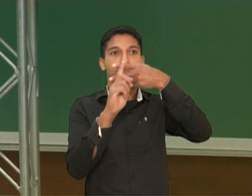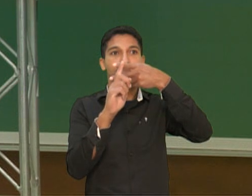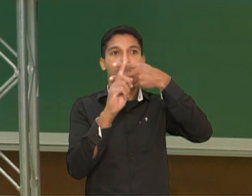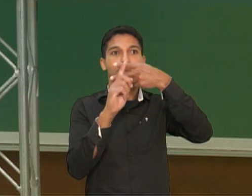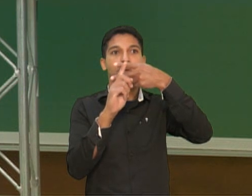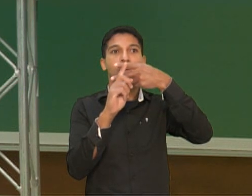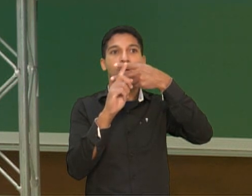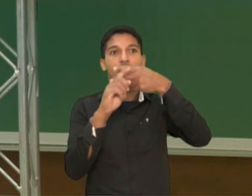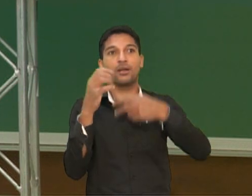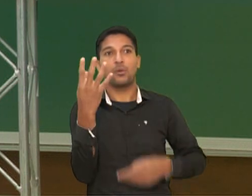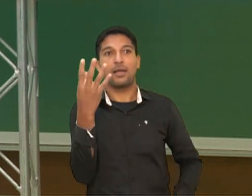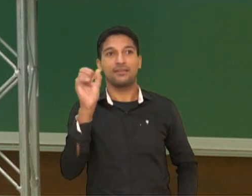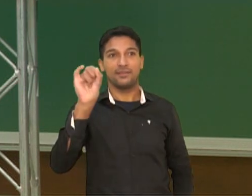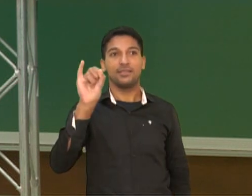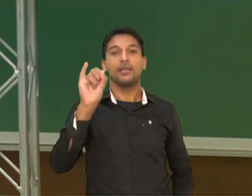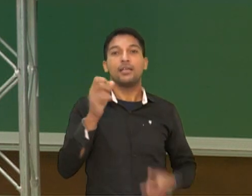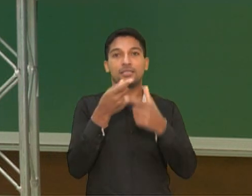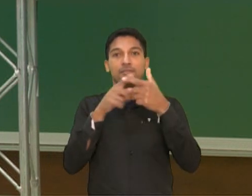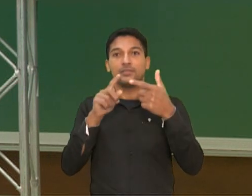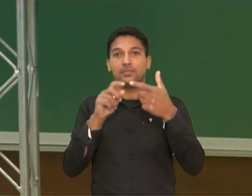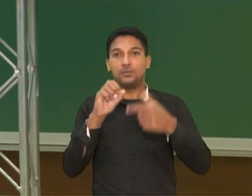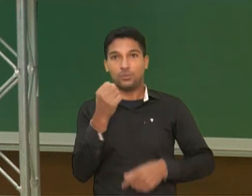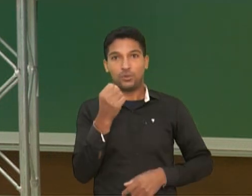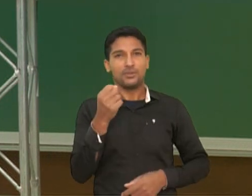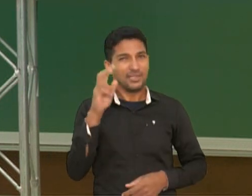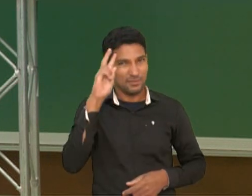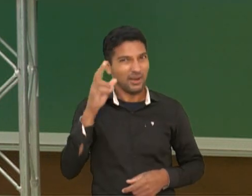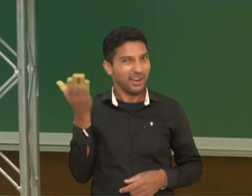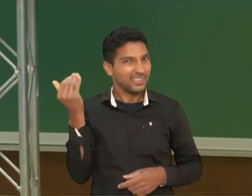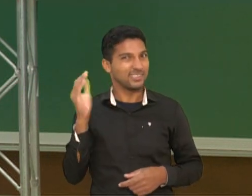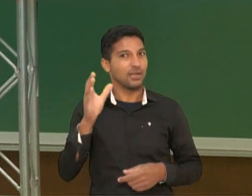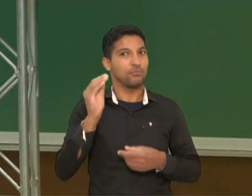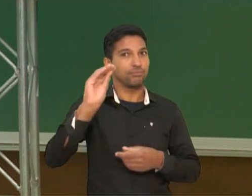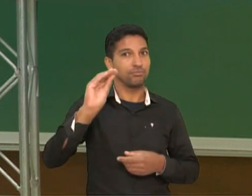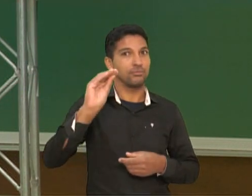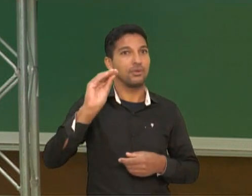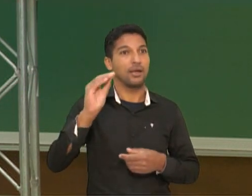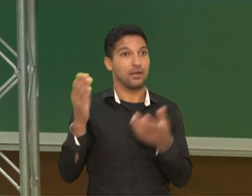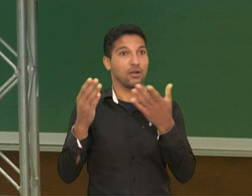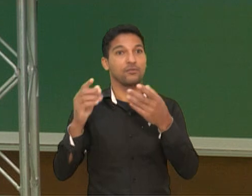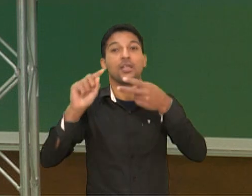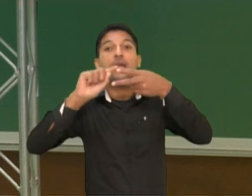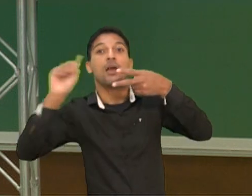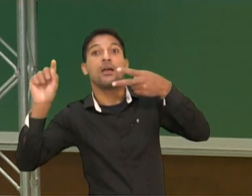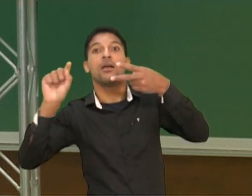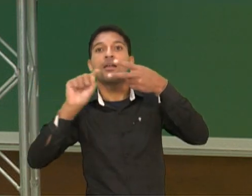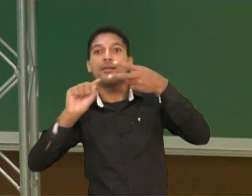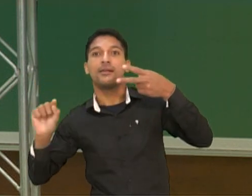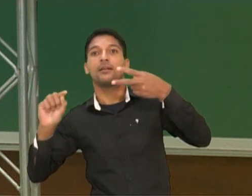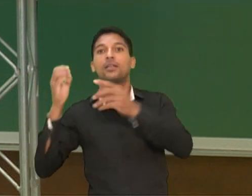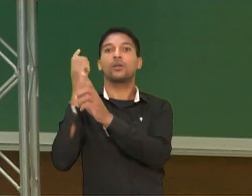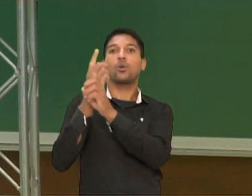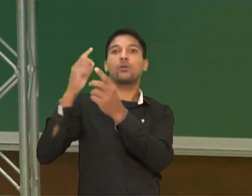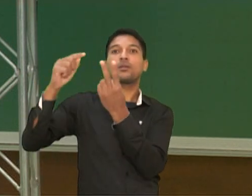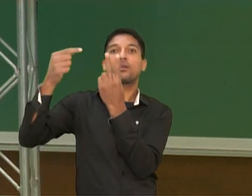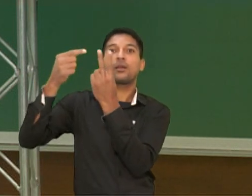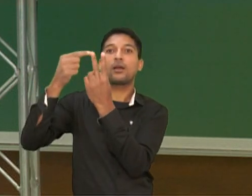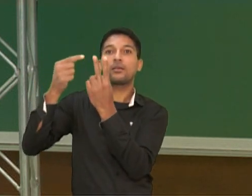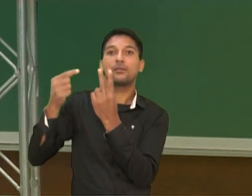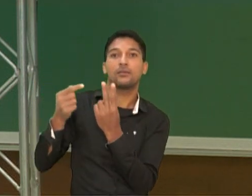o que cabia aí para vocês fazerem dentro da tua casa, você responder quais são as raízes. Vou fazer aquela